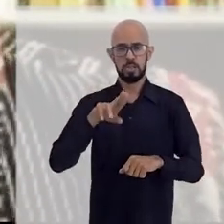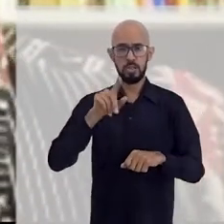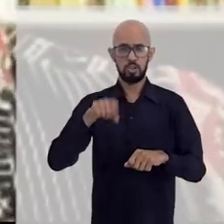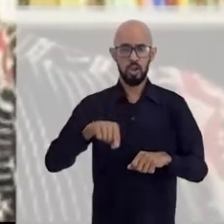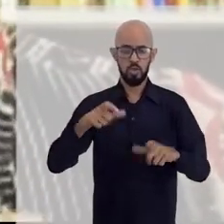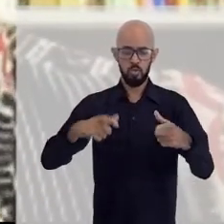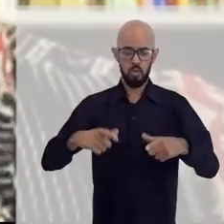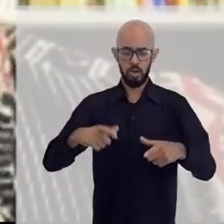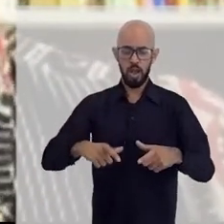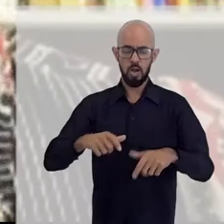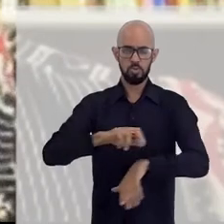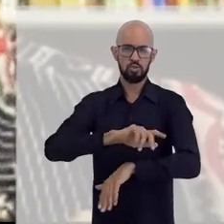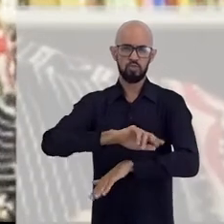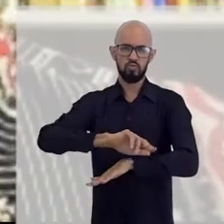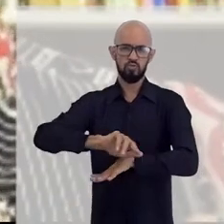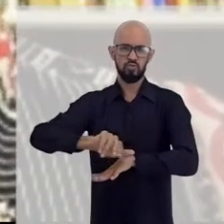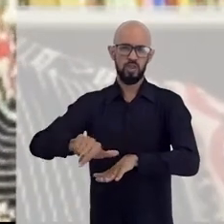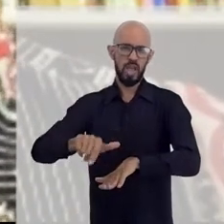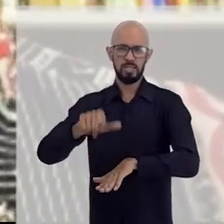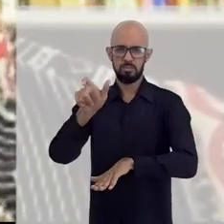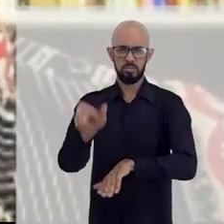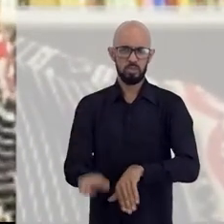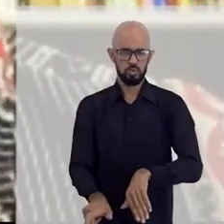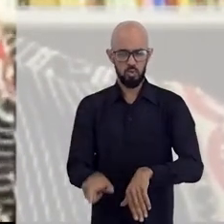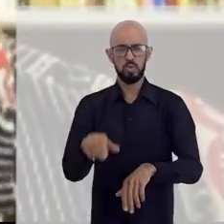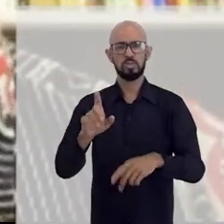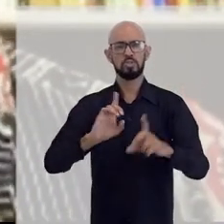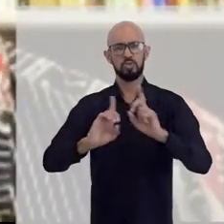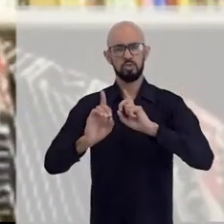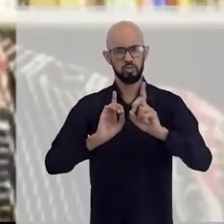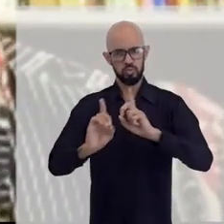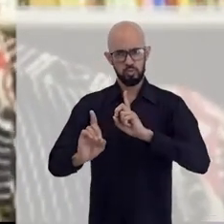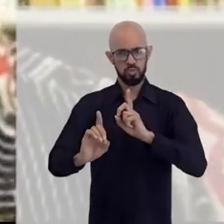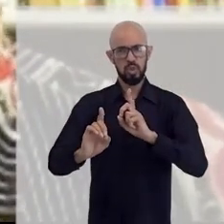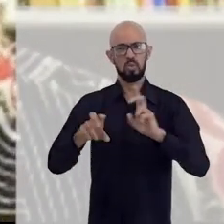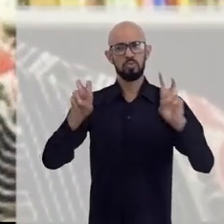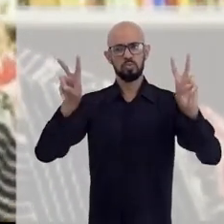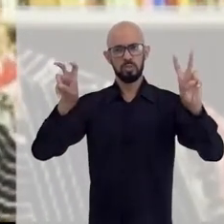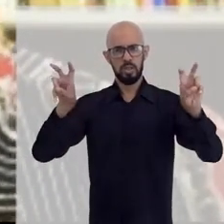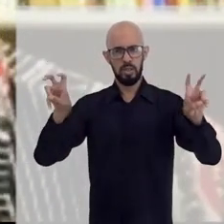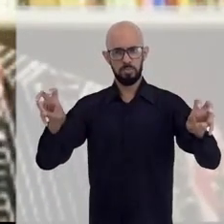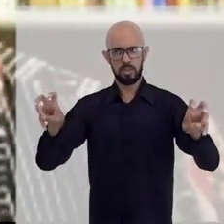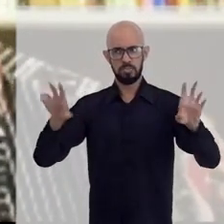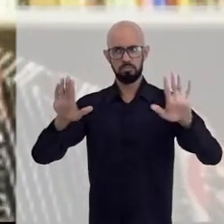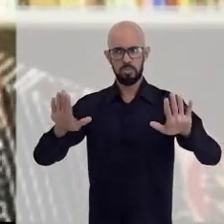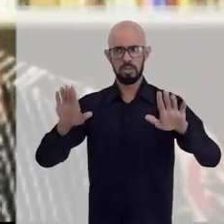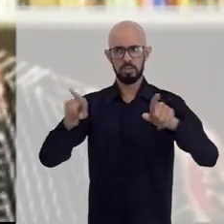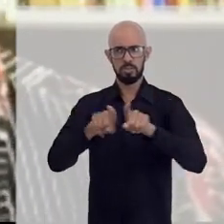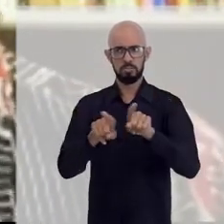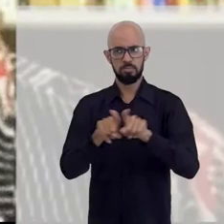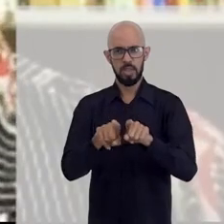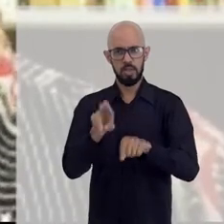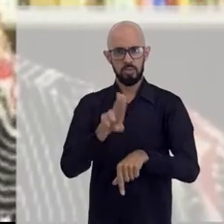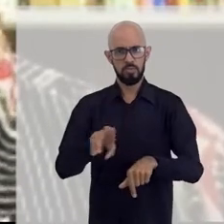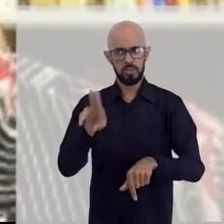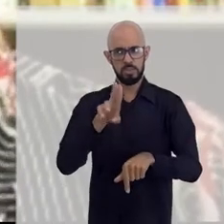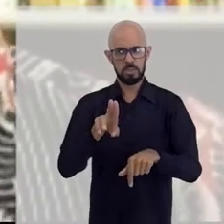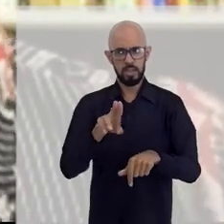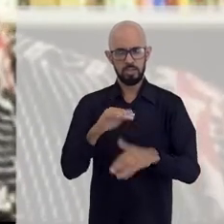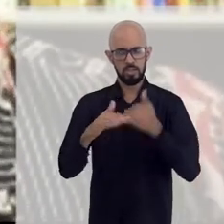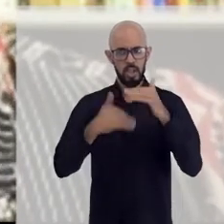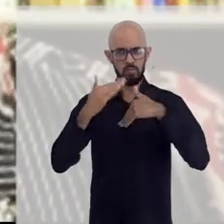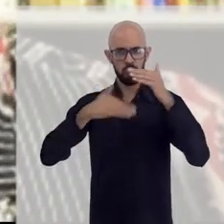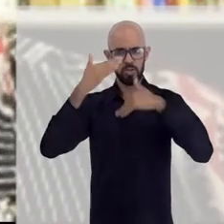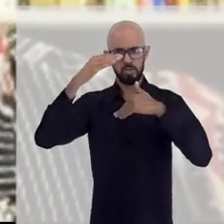espaço de diversidade, um espaço de discussão, né, de várias temáticas, mas, ao mesmo tempo, é uma universidade